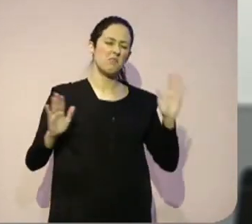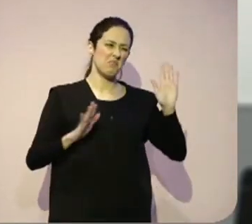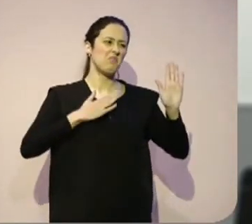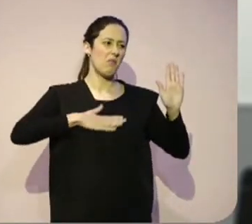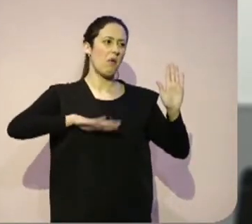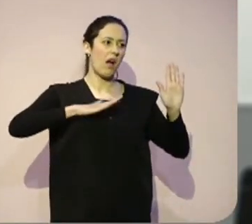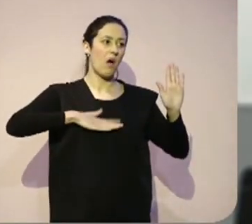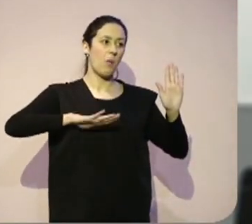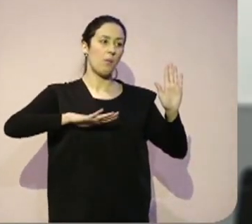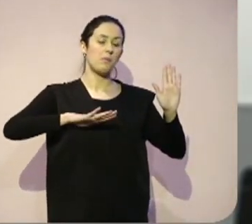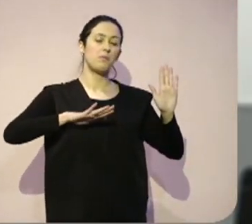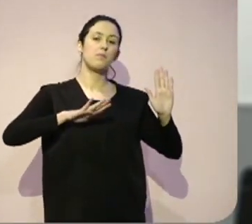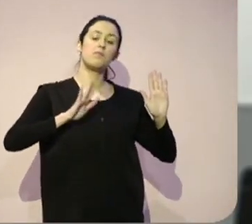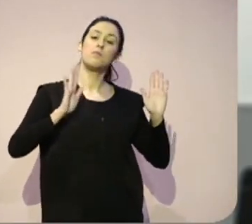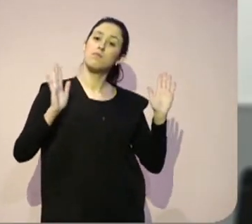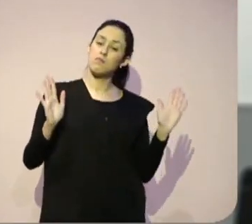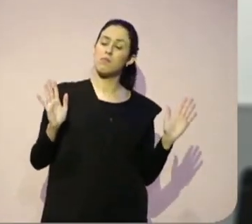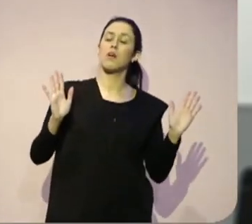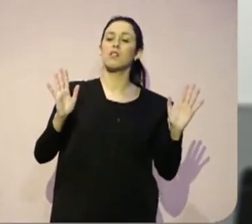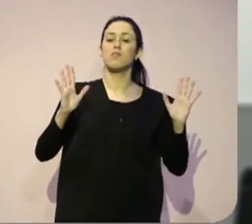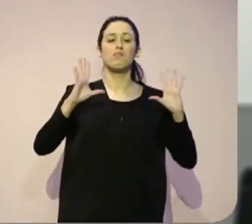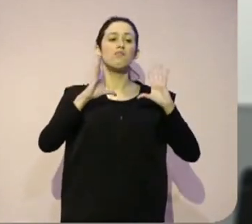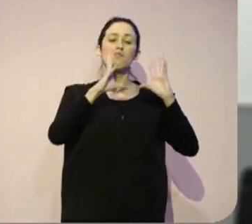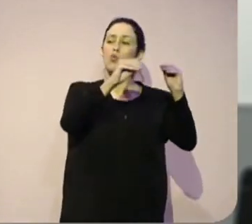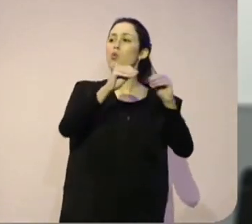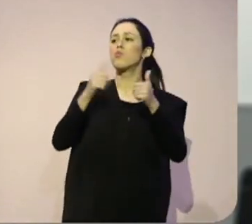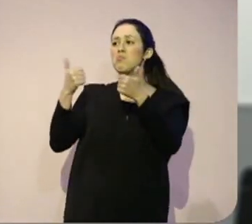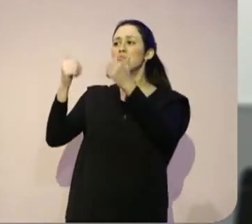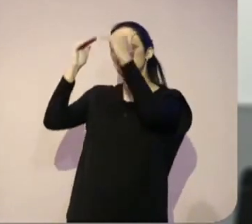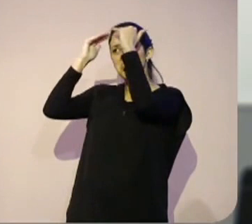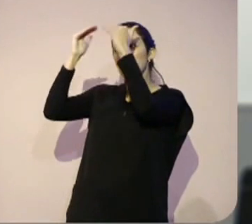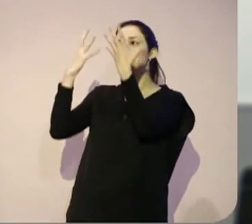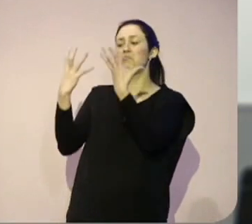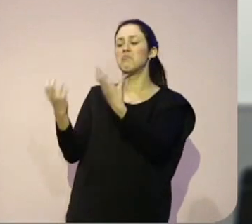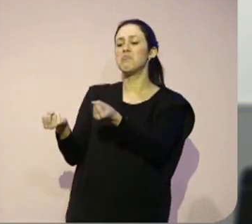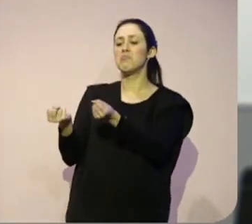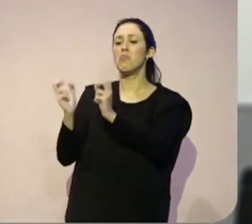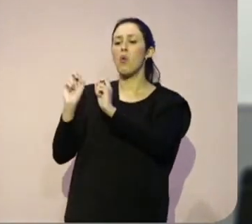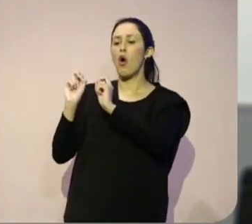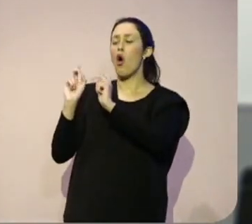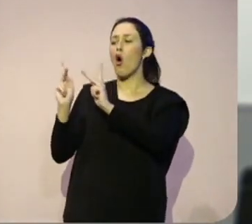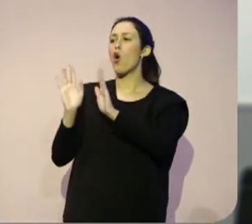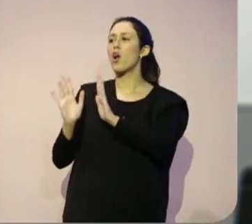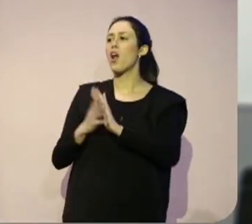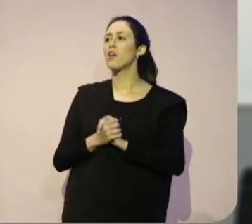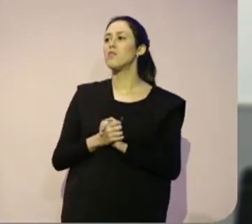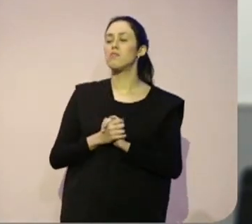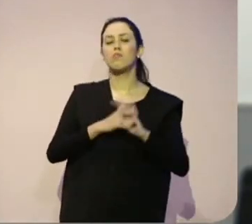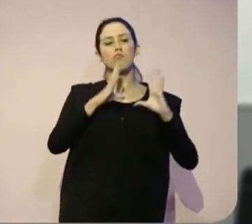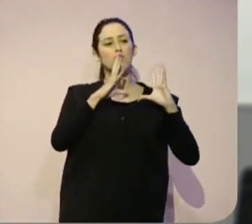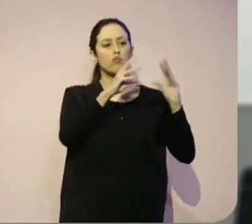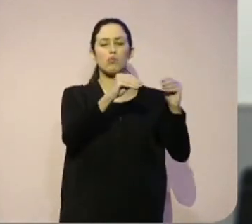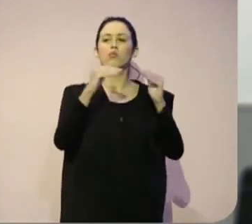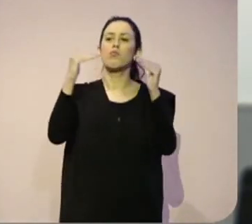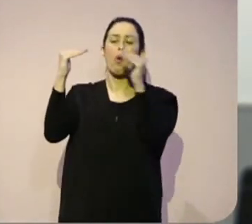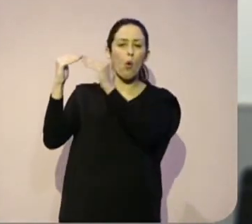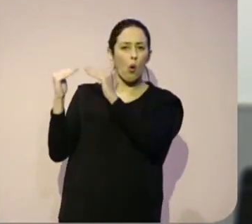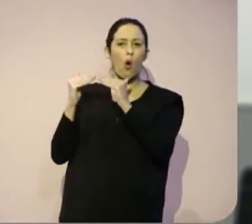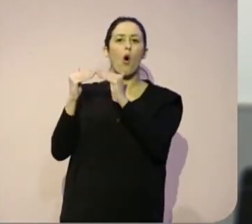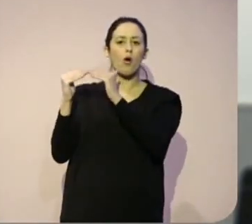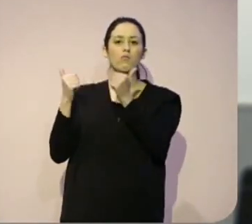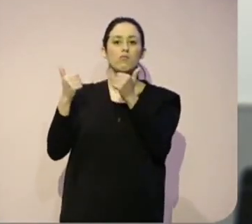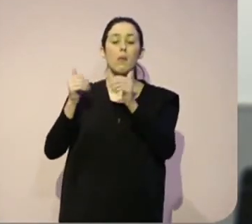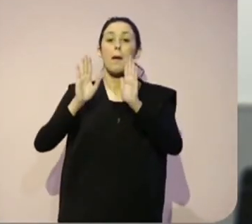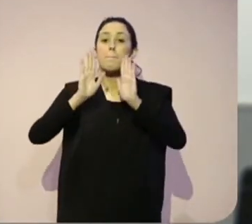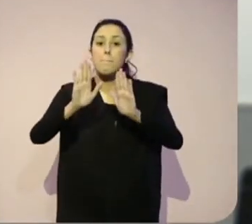aí todos se contentam com esse discurso. Apesar do contentamento com o discurso, eles pegam